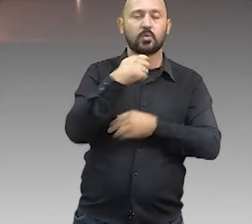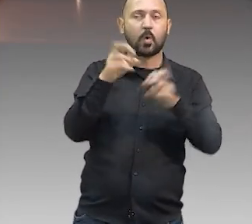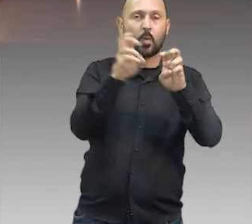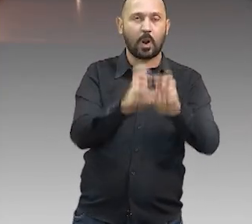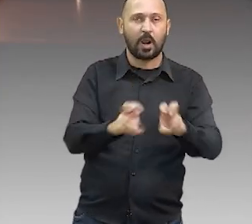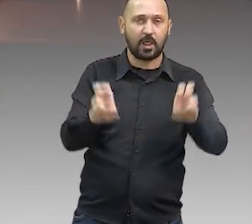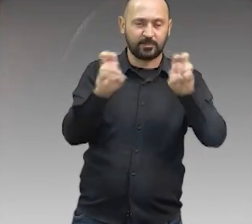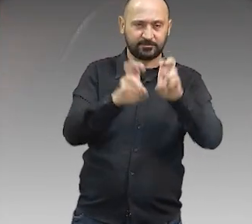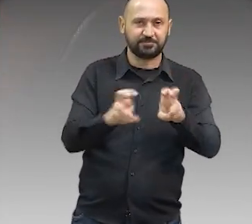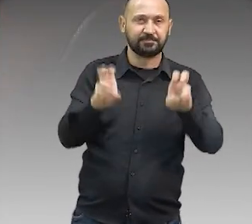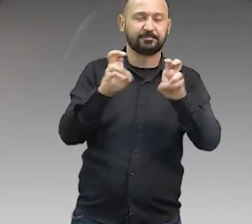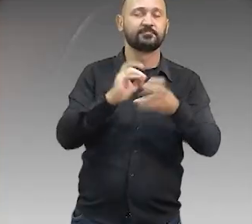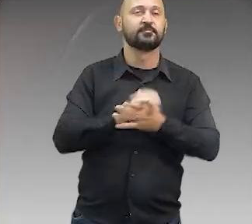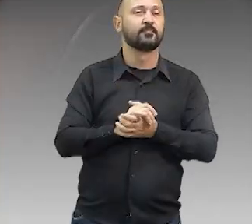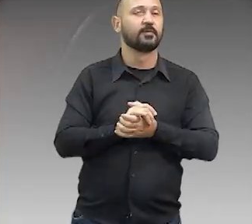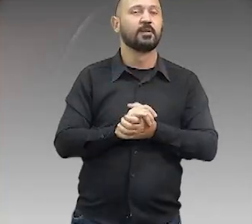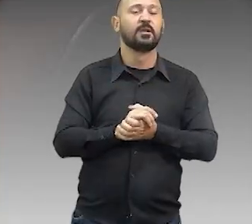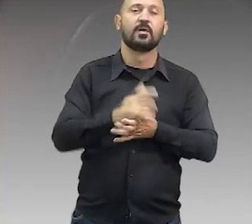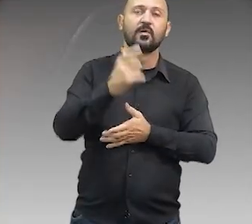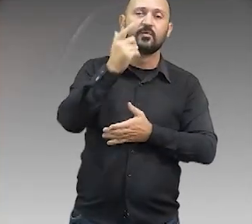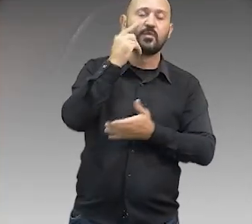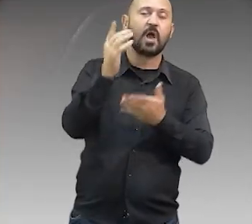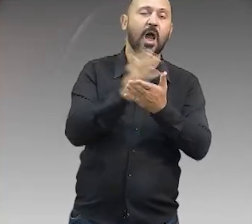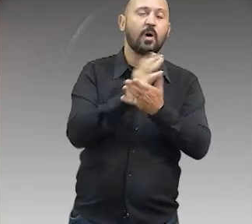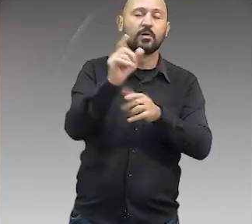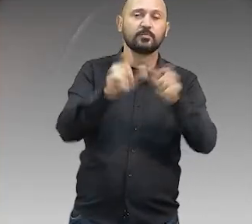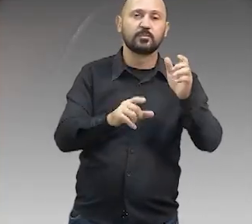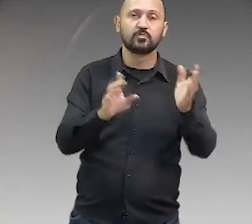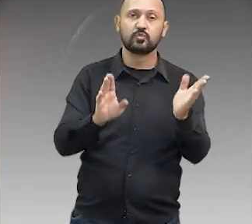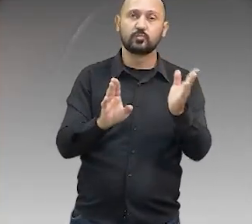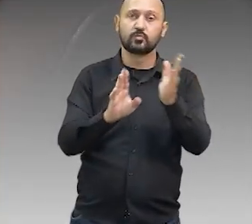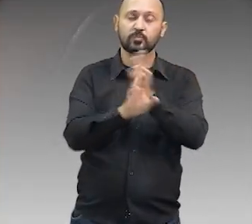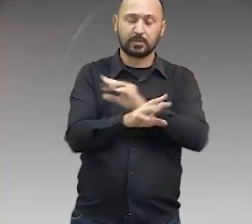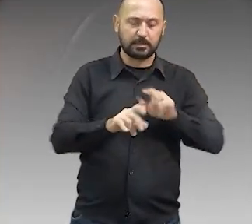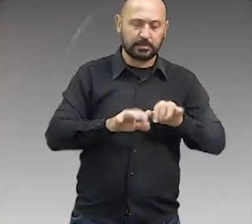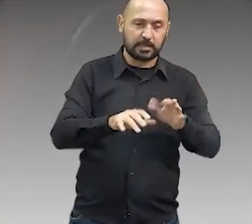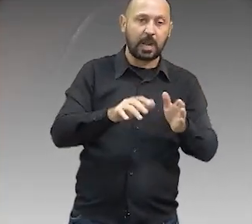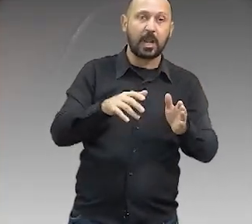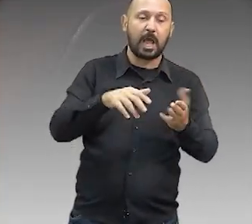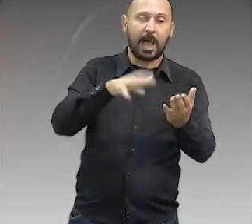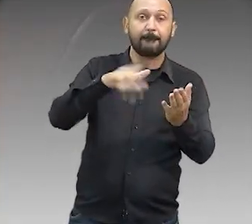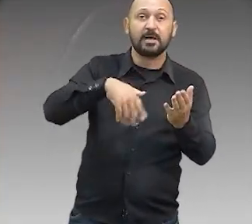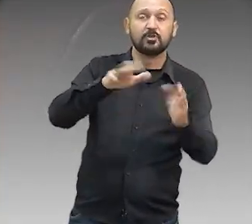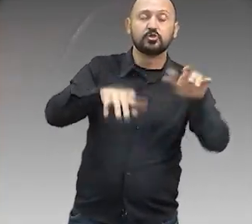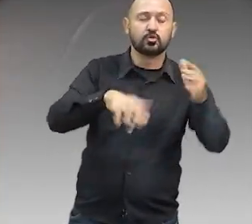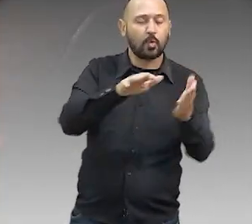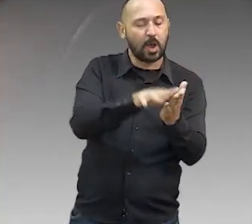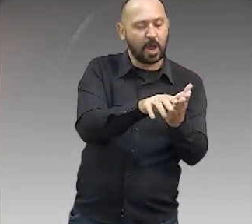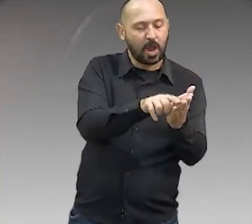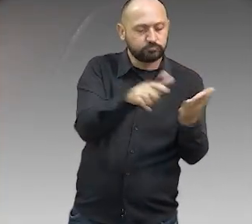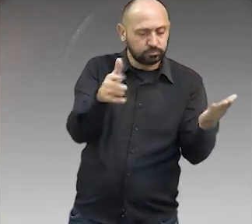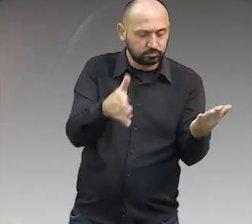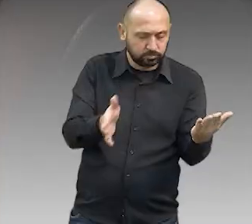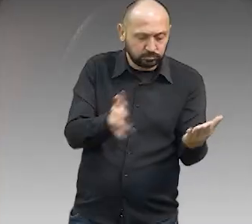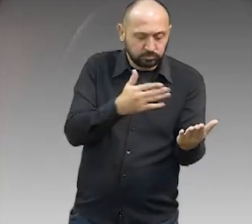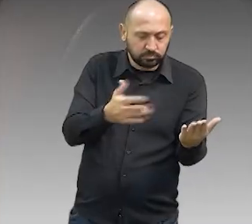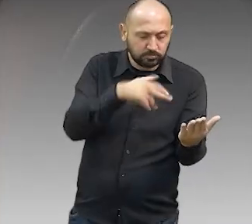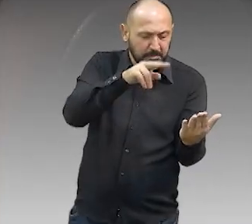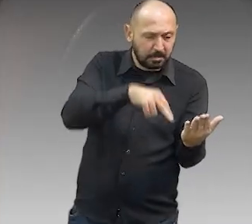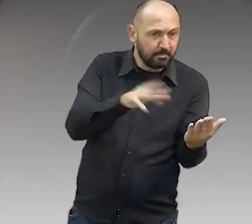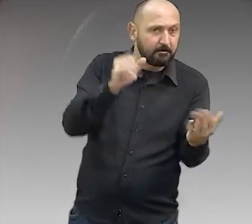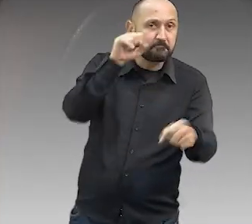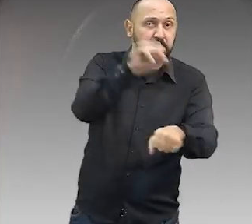online. Ele viu algumas pessoas migrando do impresso, leitores saindo do impresso para ir ler